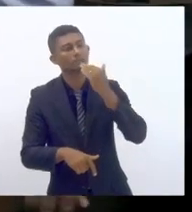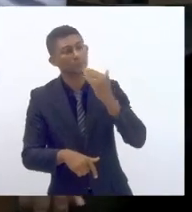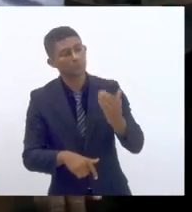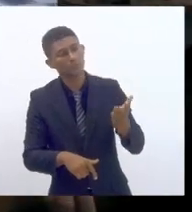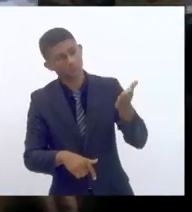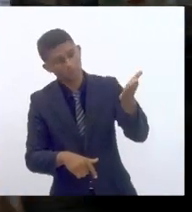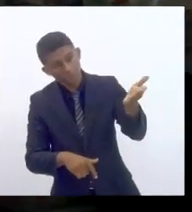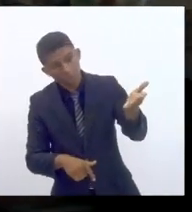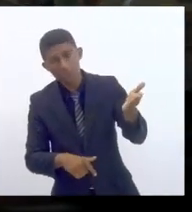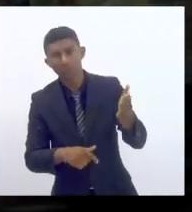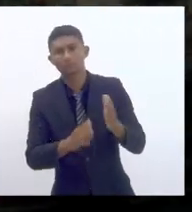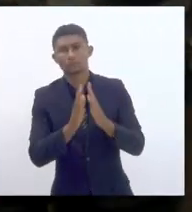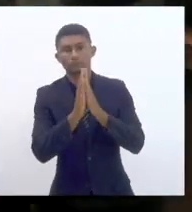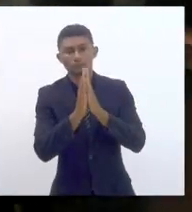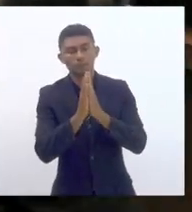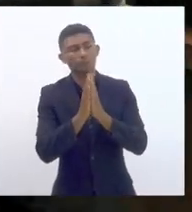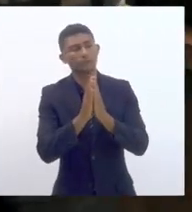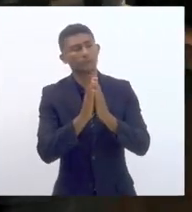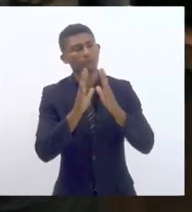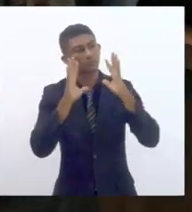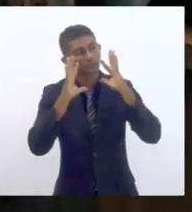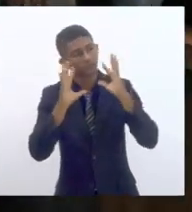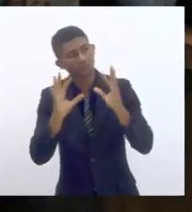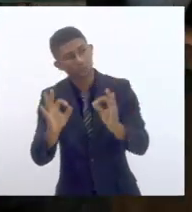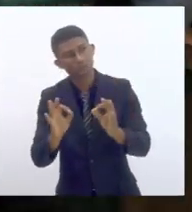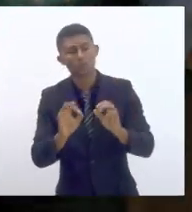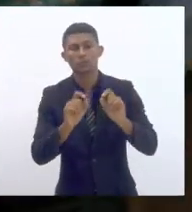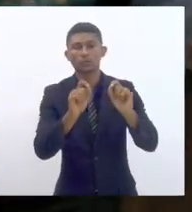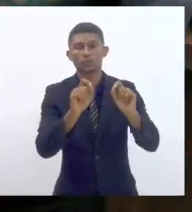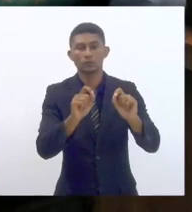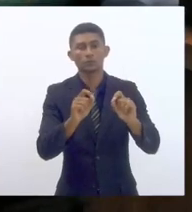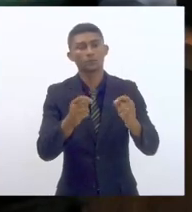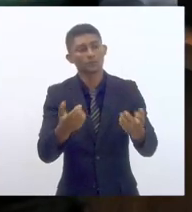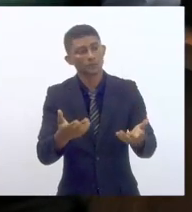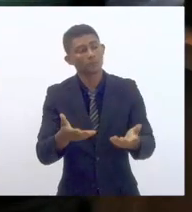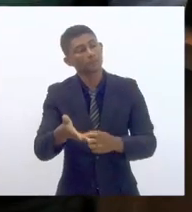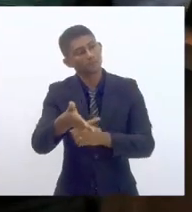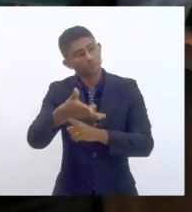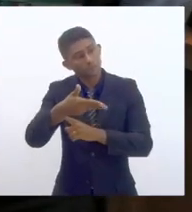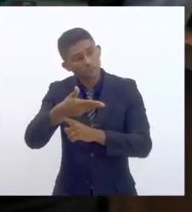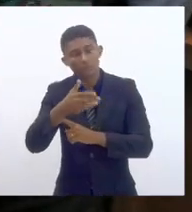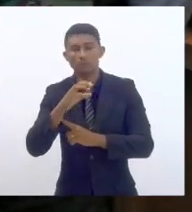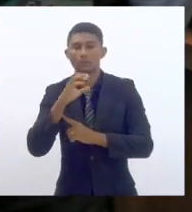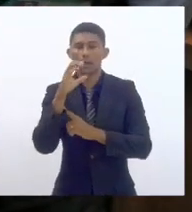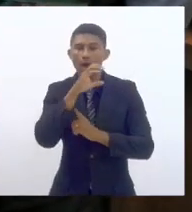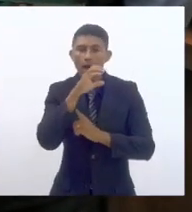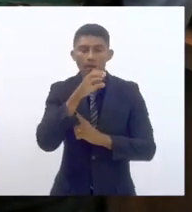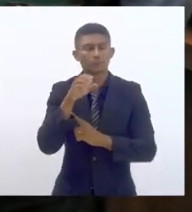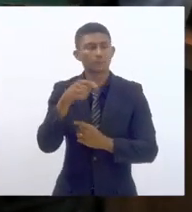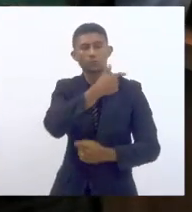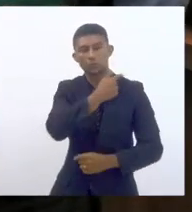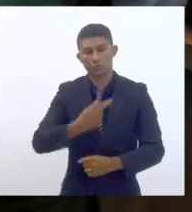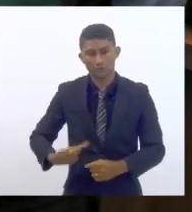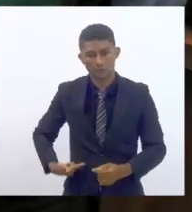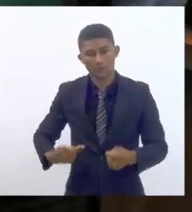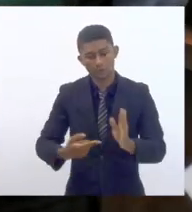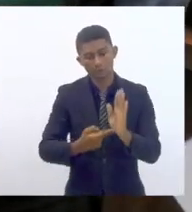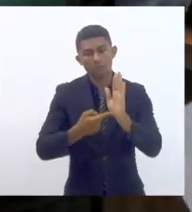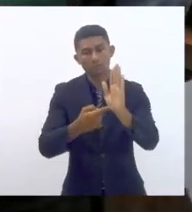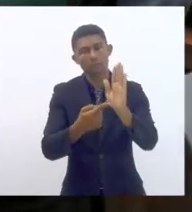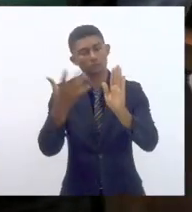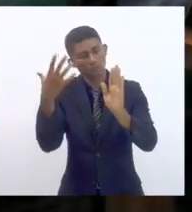Vossa Excelência no sentido de, imediatamente, o governo implementar essa